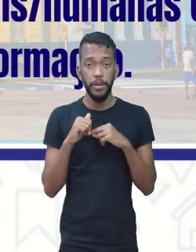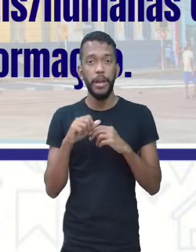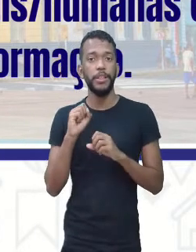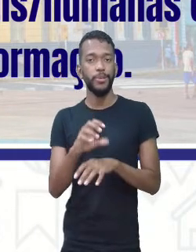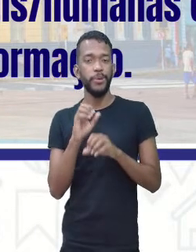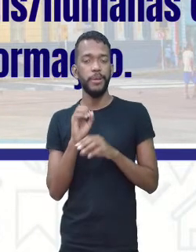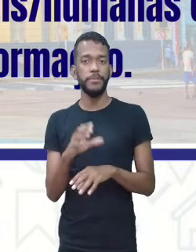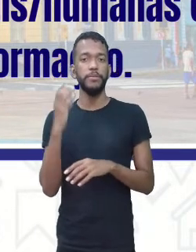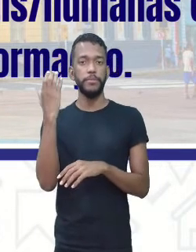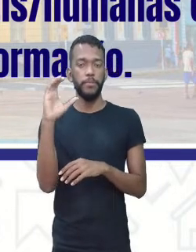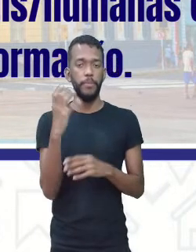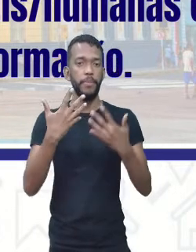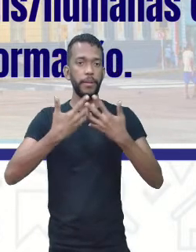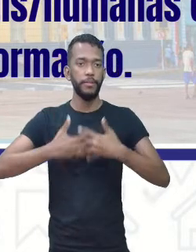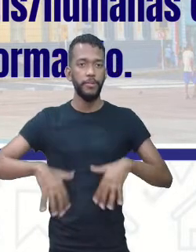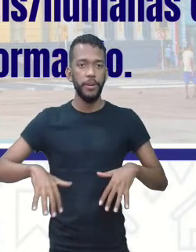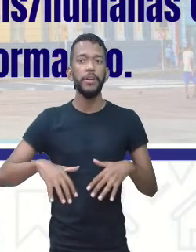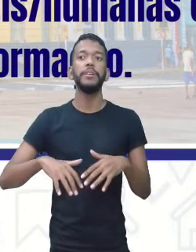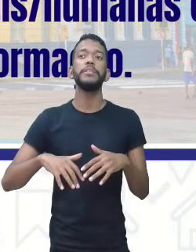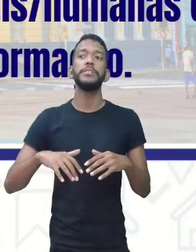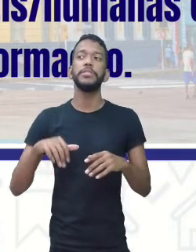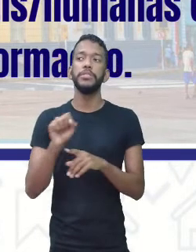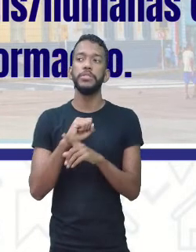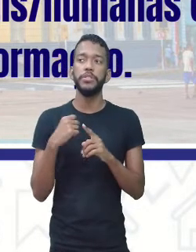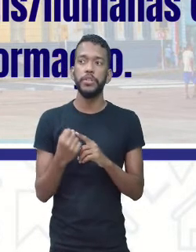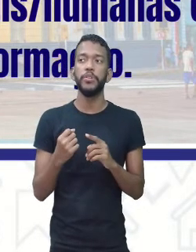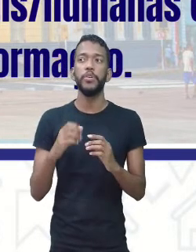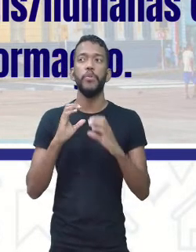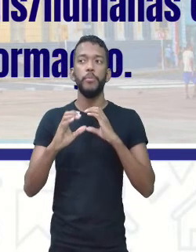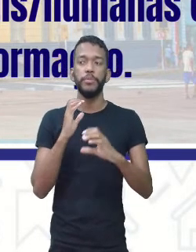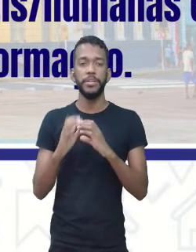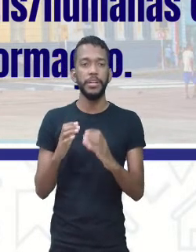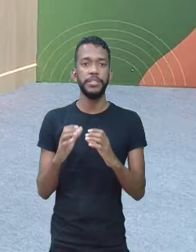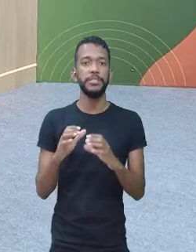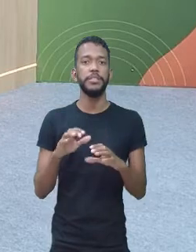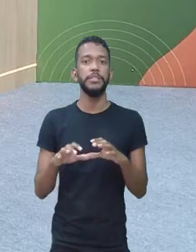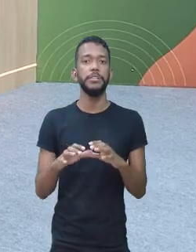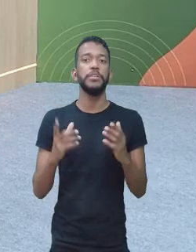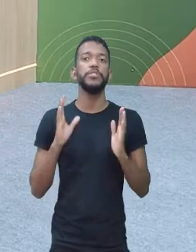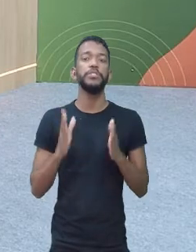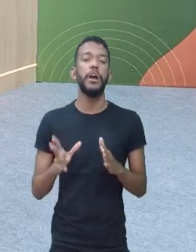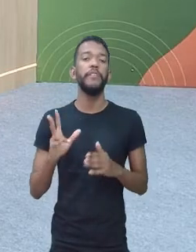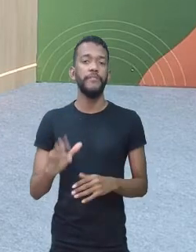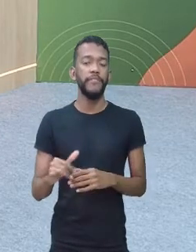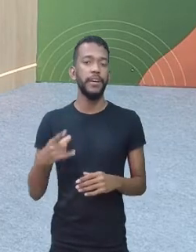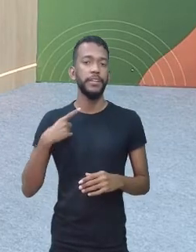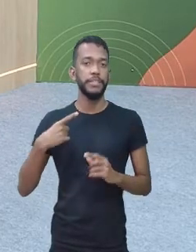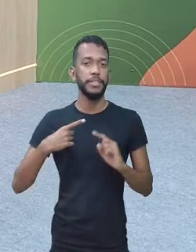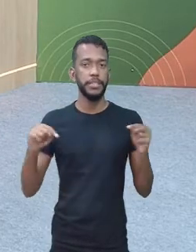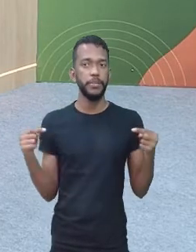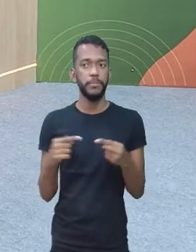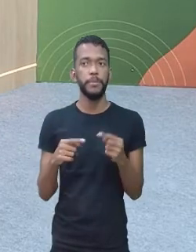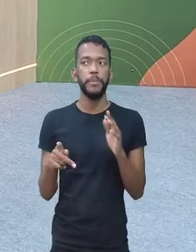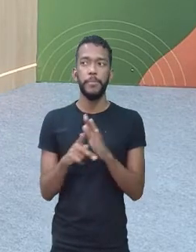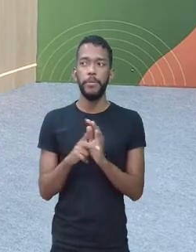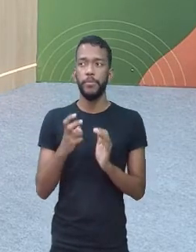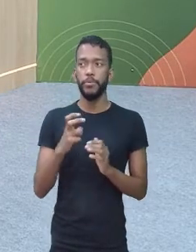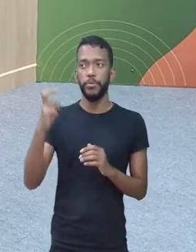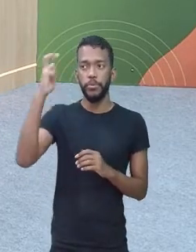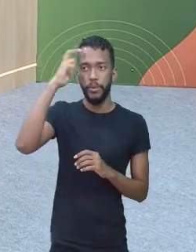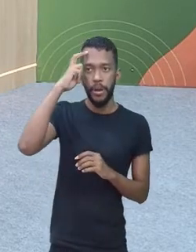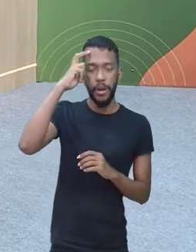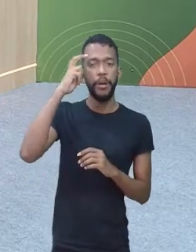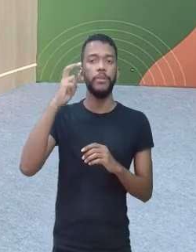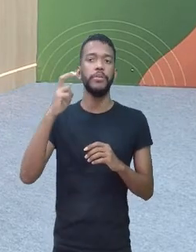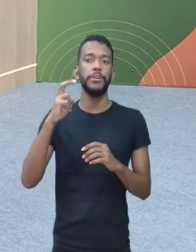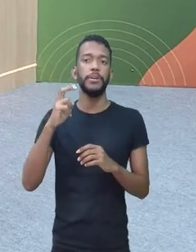naturais, ciências sociais humanas, comunicação e informação. Então, nesse sentido, ela vai lidar com patrimônio, né, cultural, material e